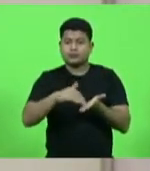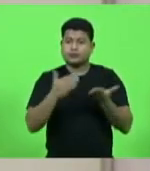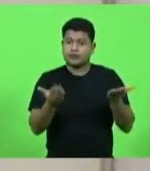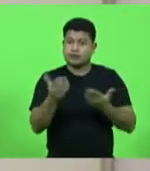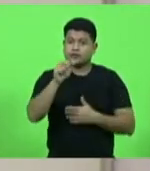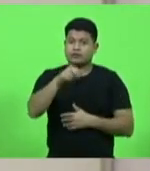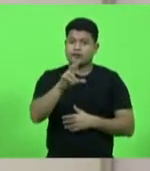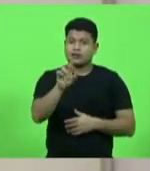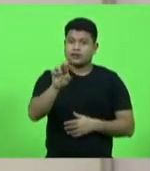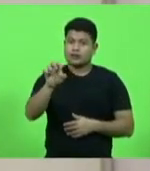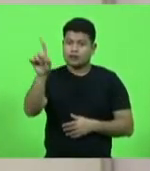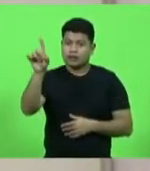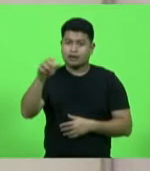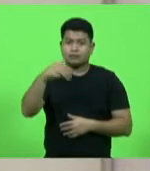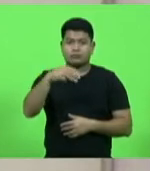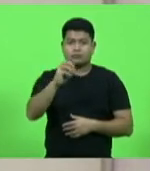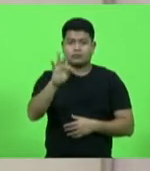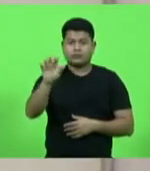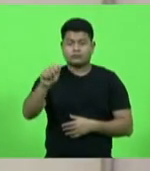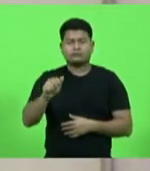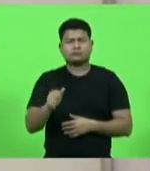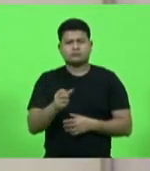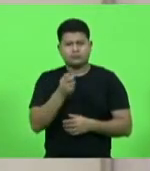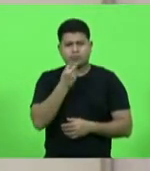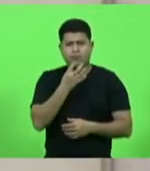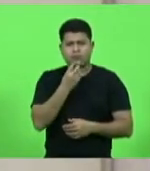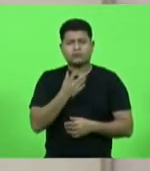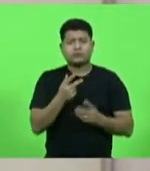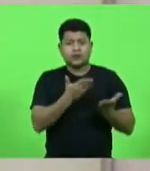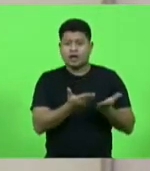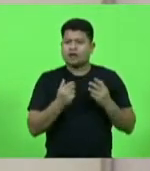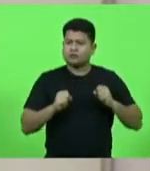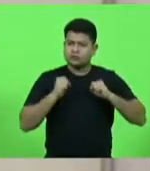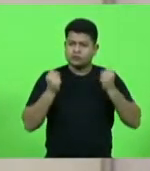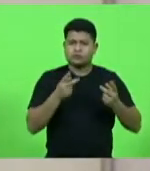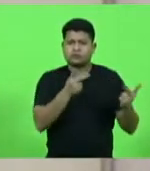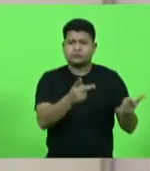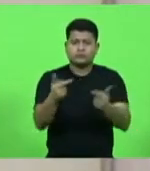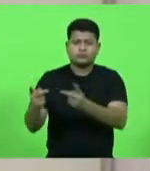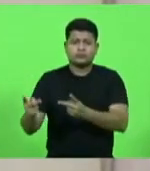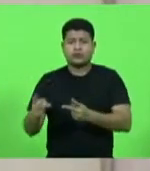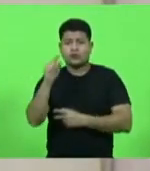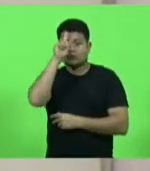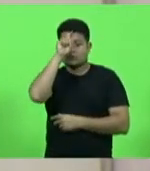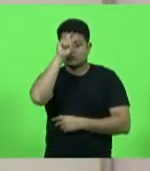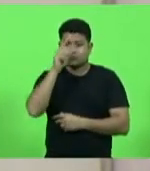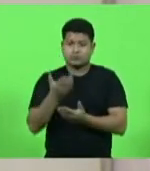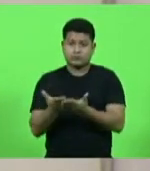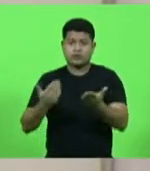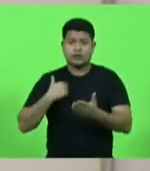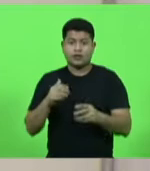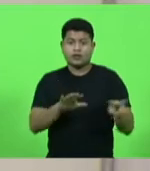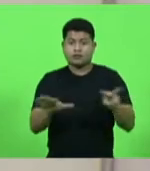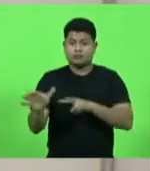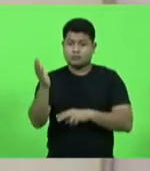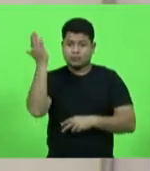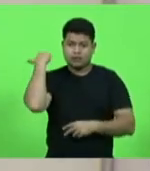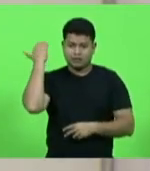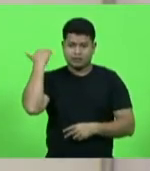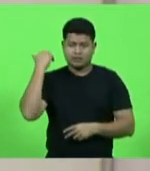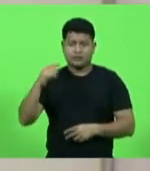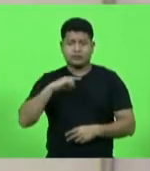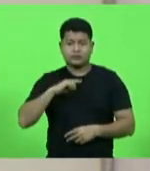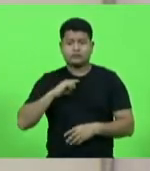trabalho elogiável, vem visitando as unidades hospitalares. Na semana retrasada, estive com ele no hospital de